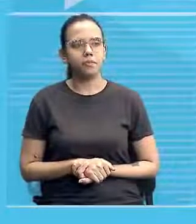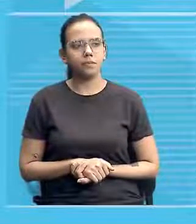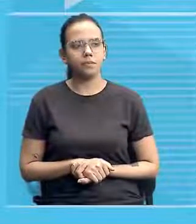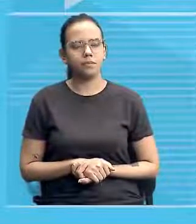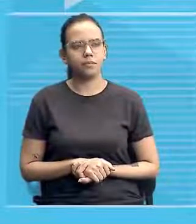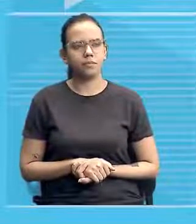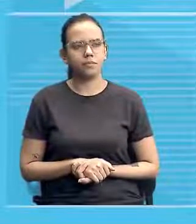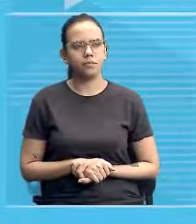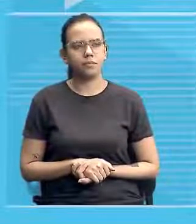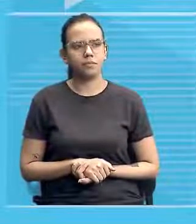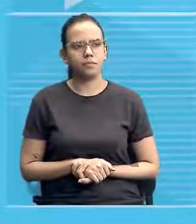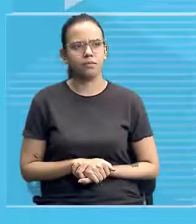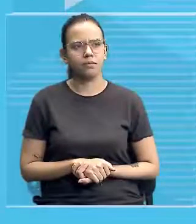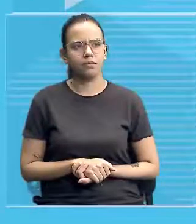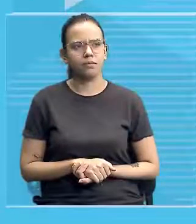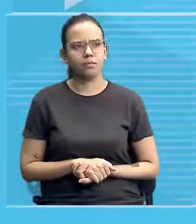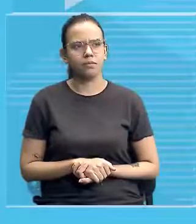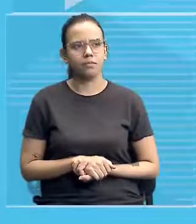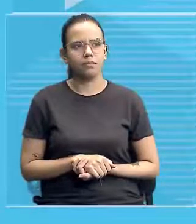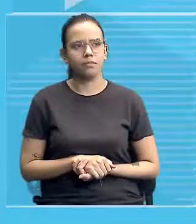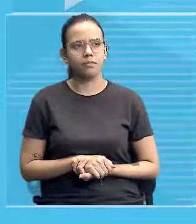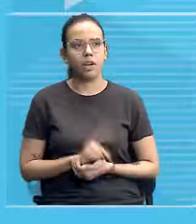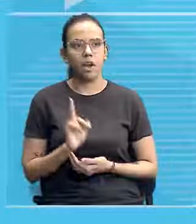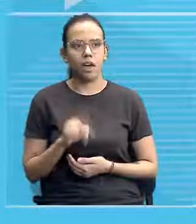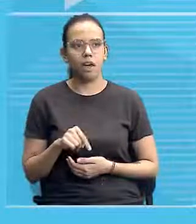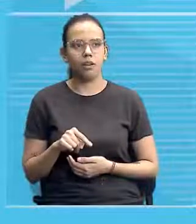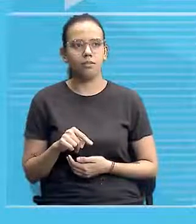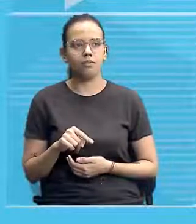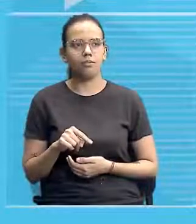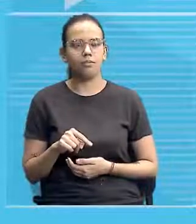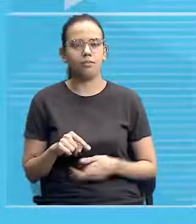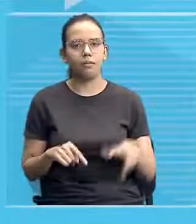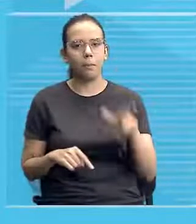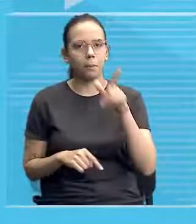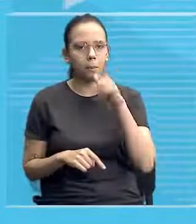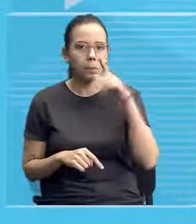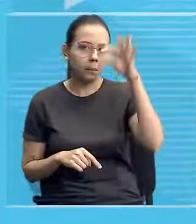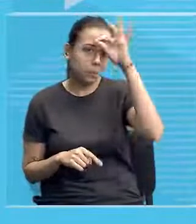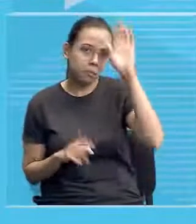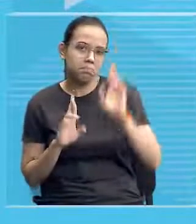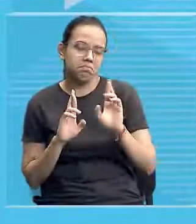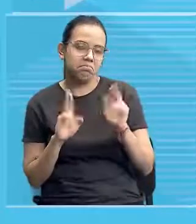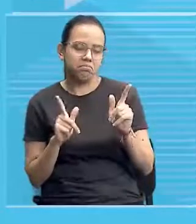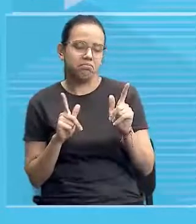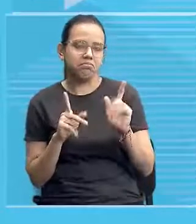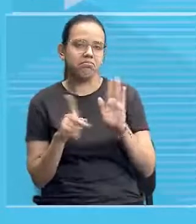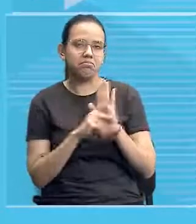são as genitálias de macho e de fêmea,